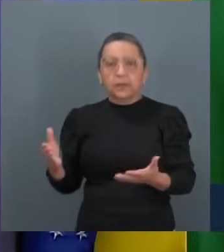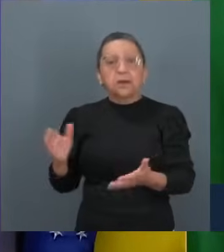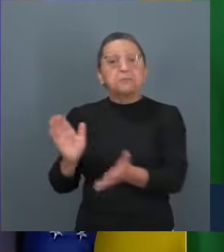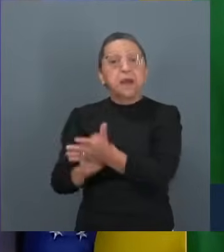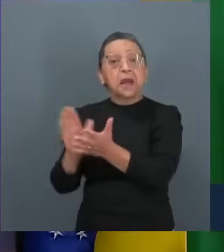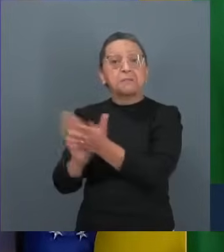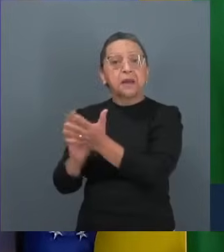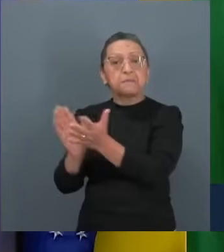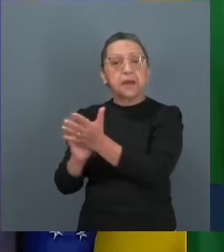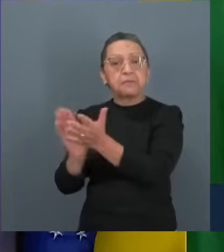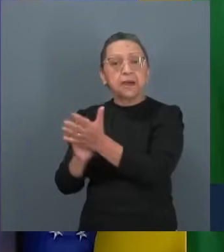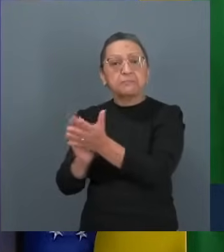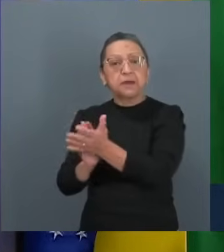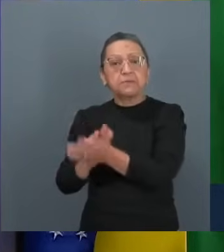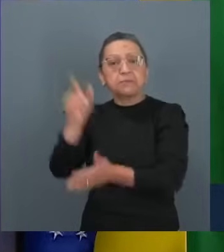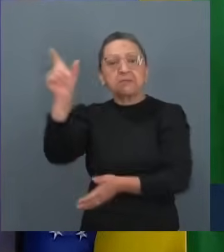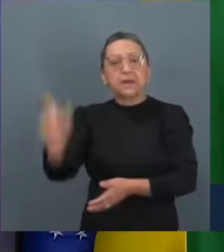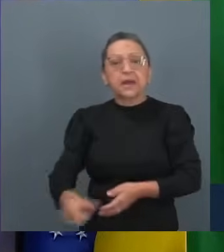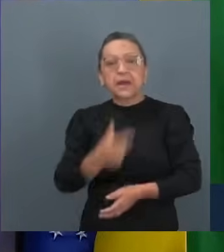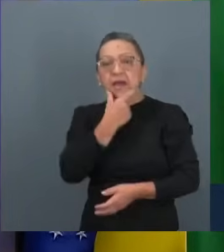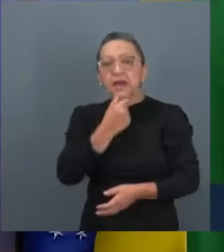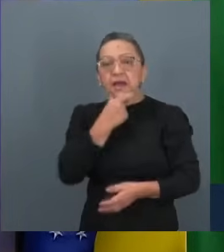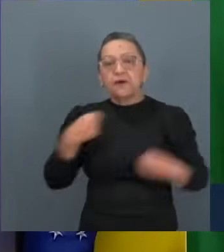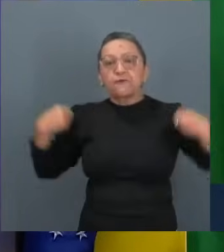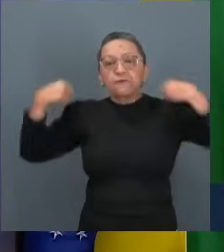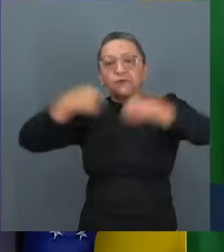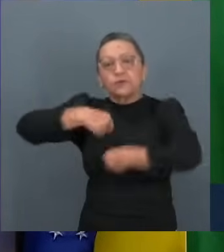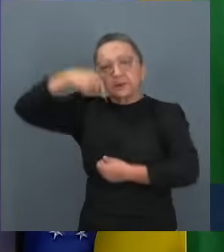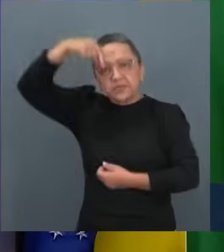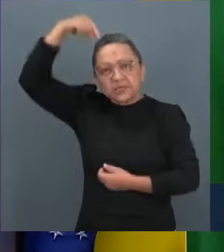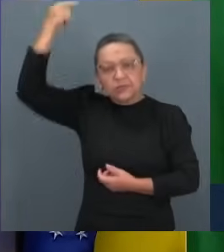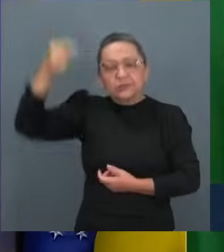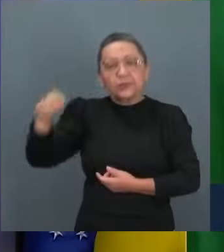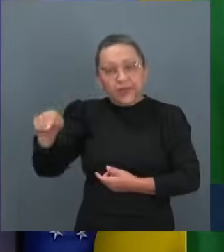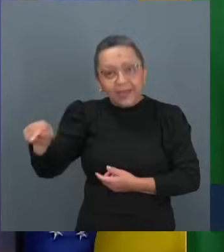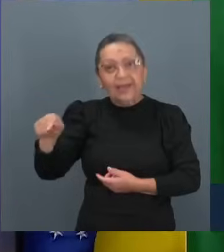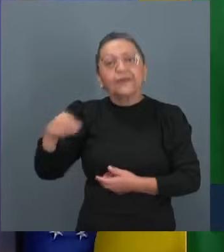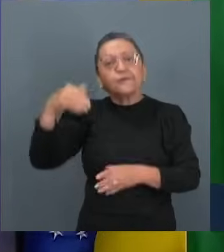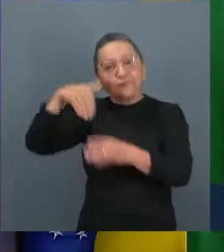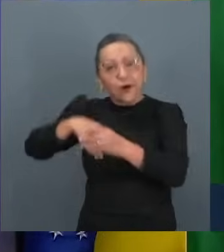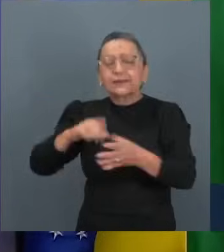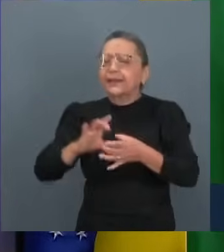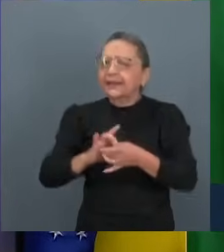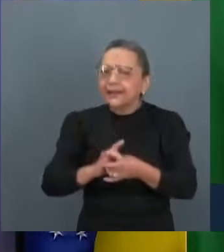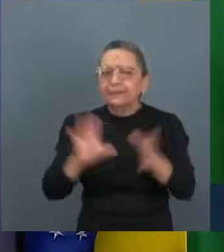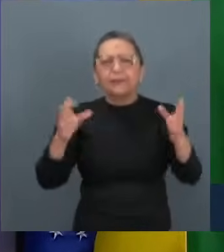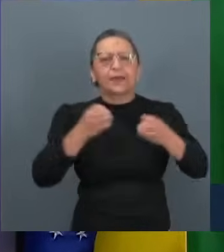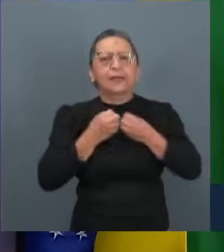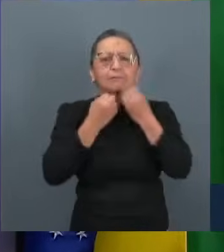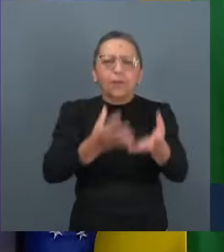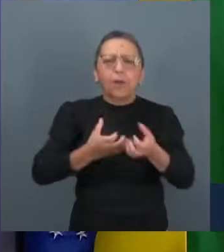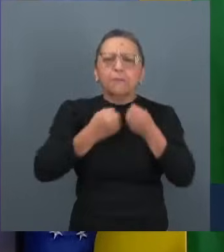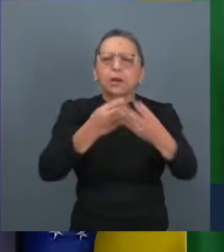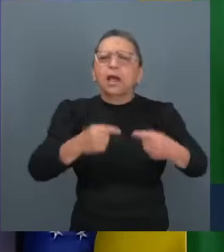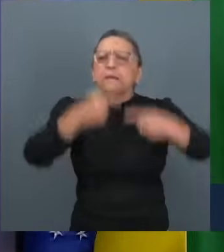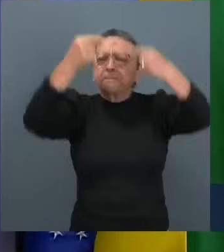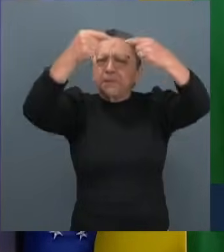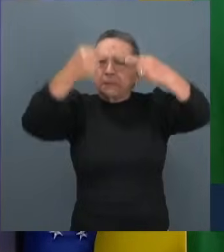o voto do ministro André Mendonça, um voto pela liberdade de expressão, de forma